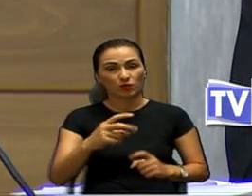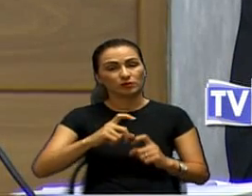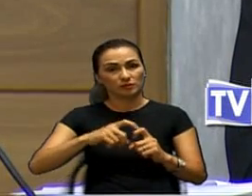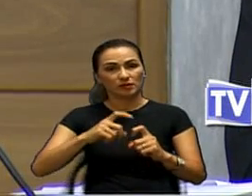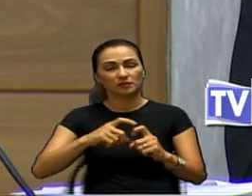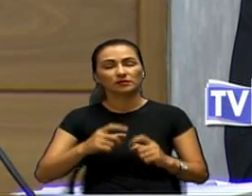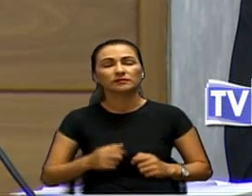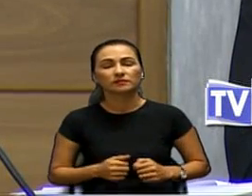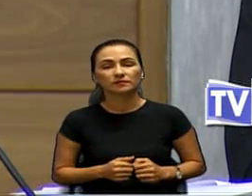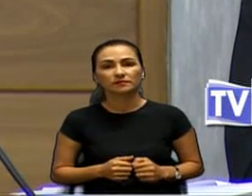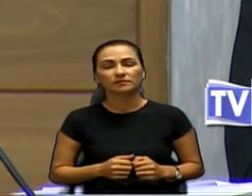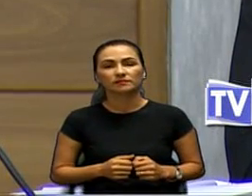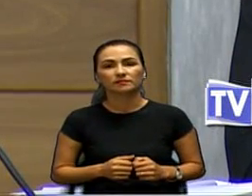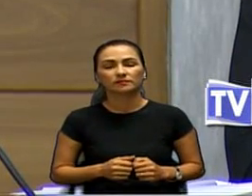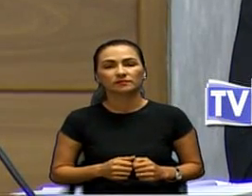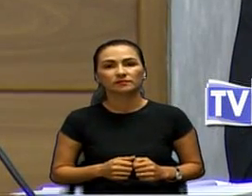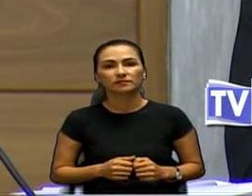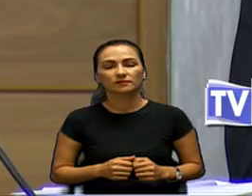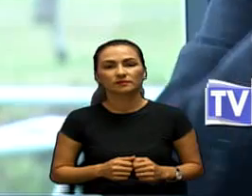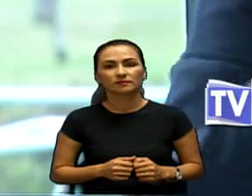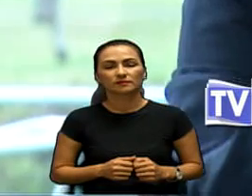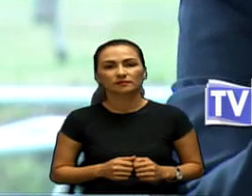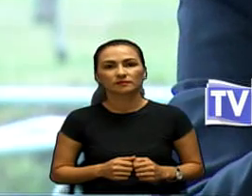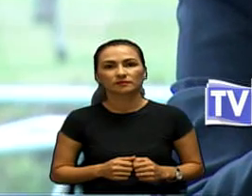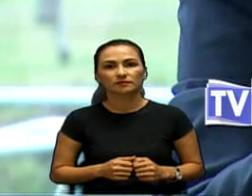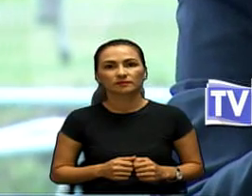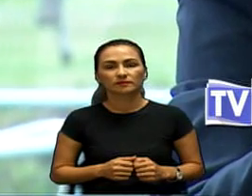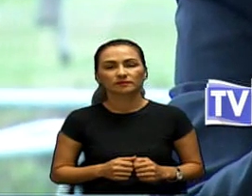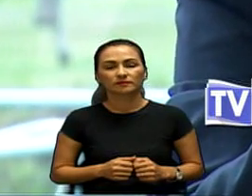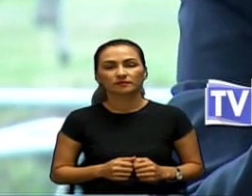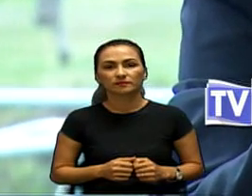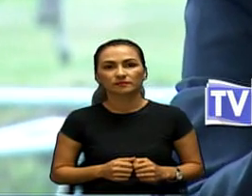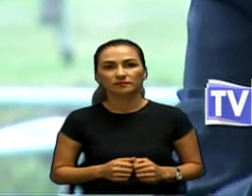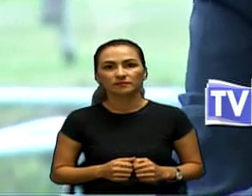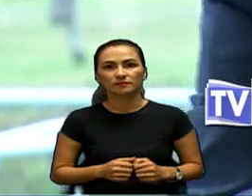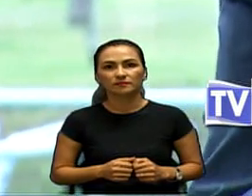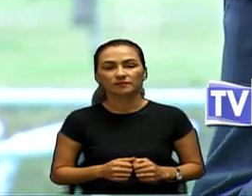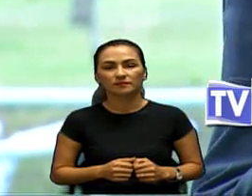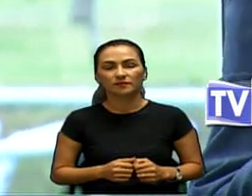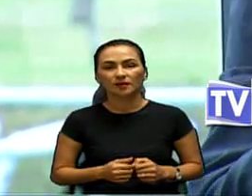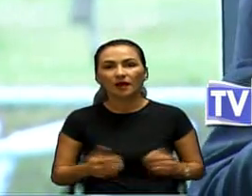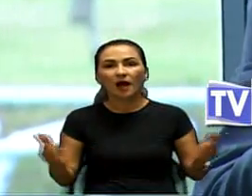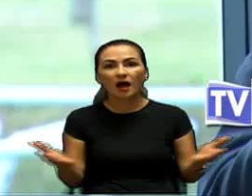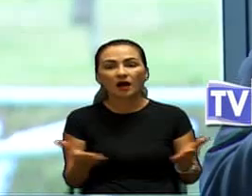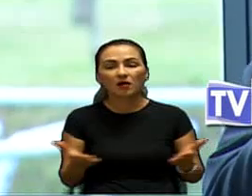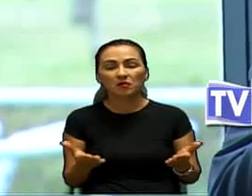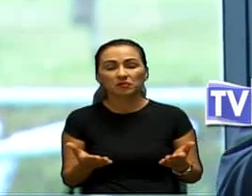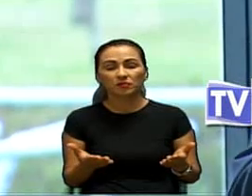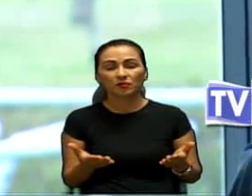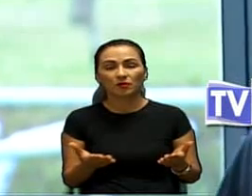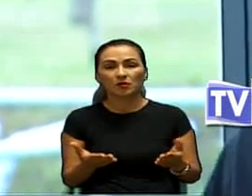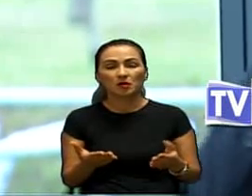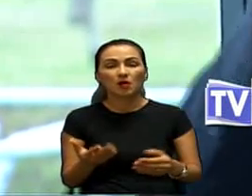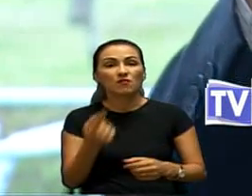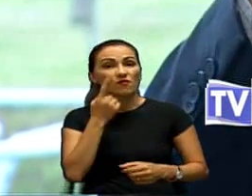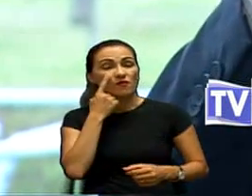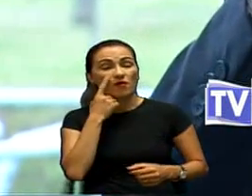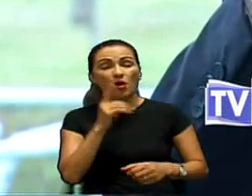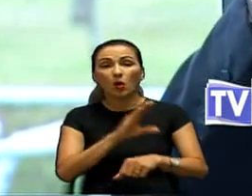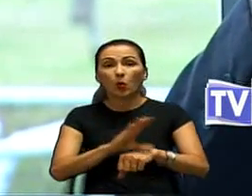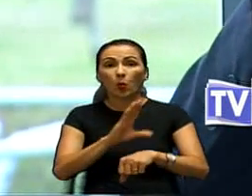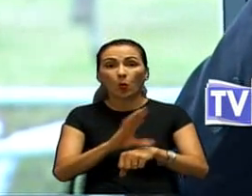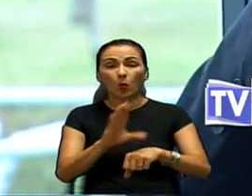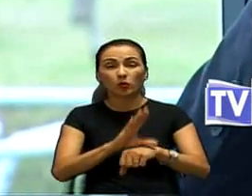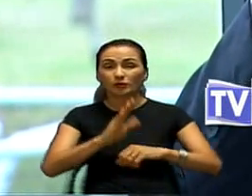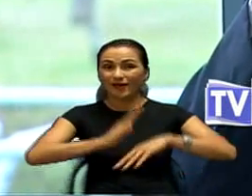é, e filhos também. Nesse momento, nós estamos começando a ver cursos de especialização, que além da pessoa,